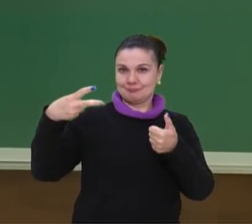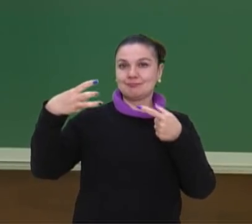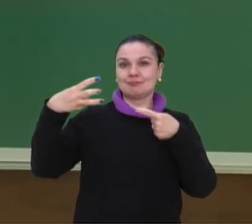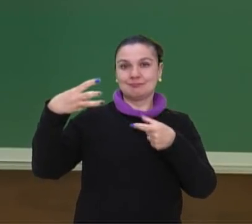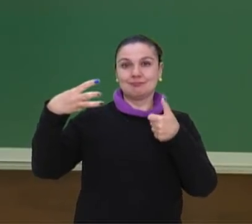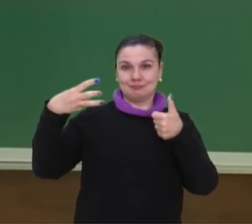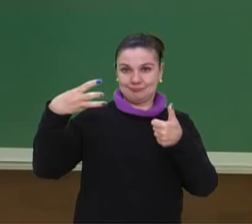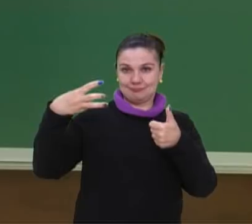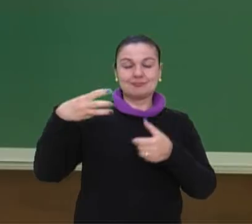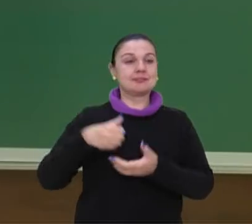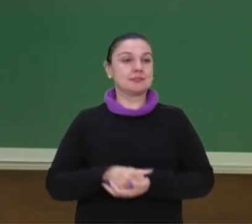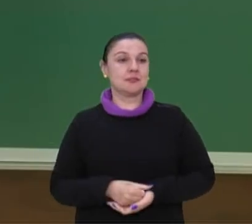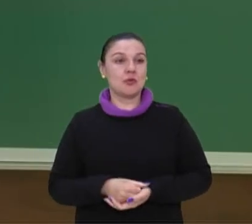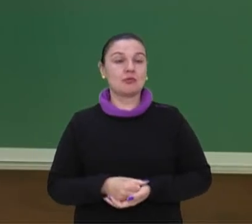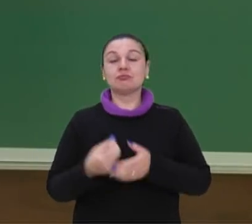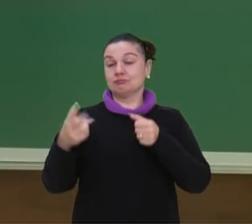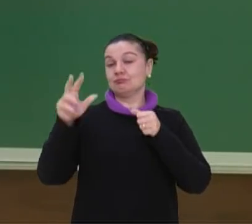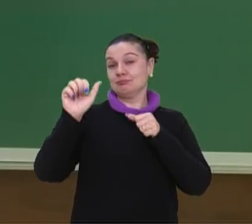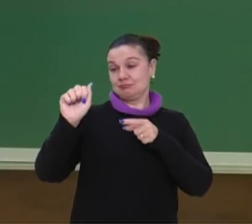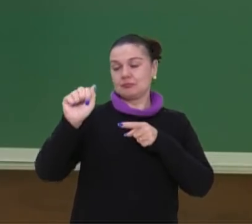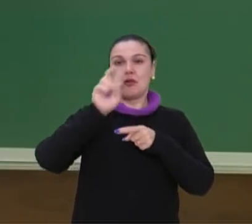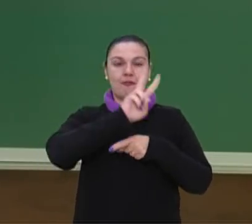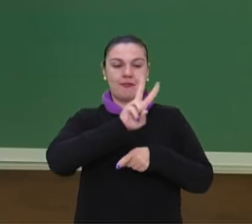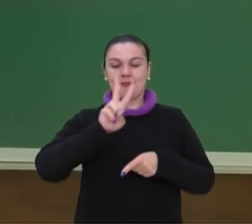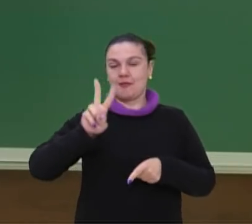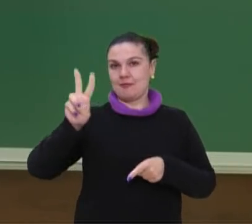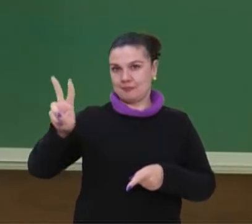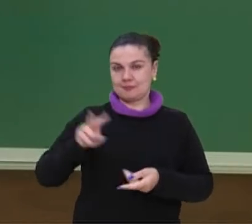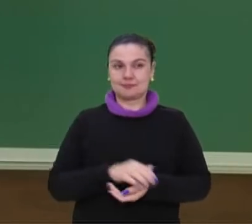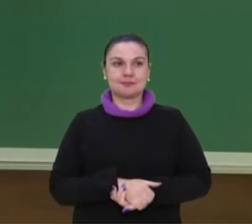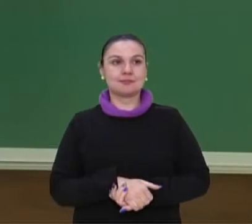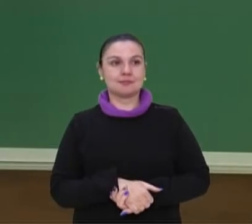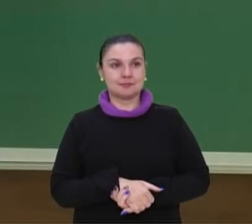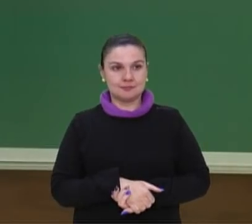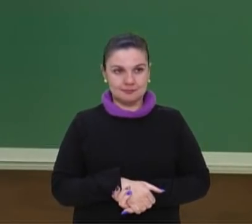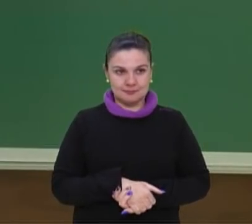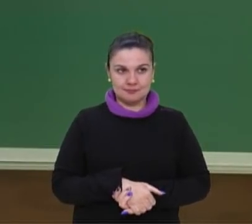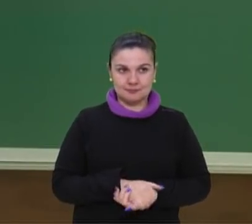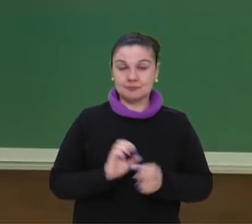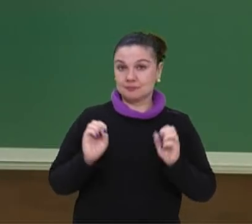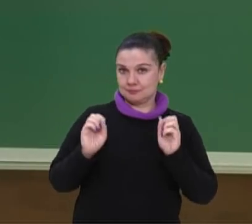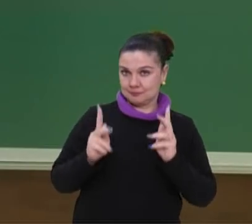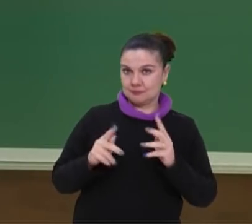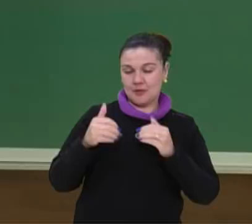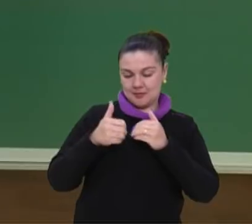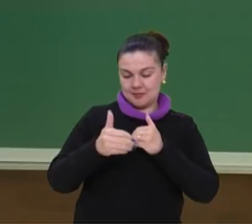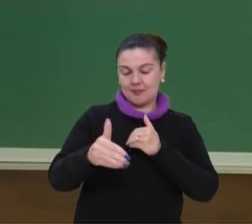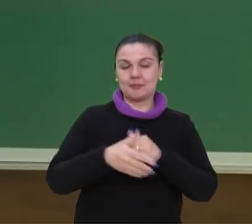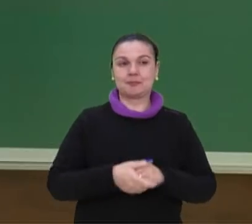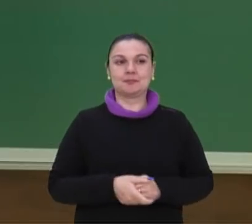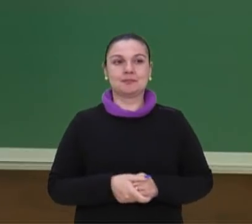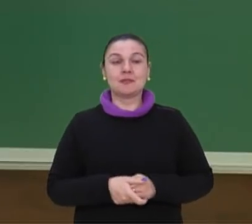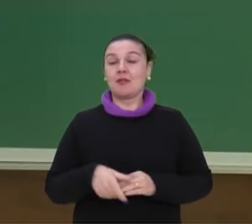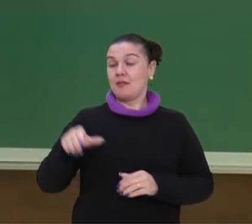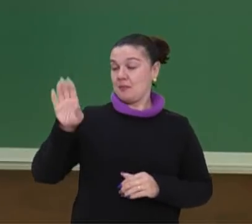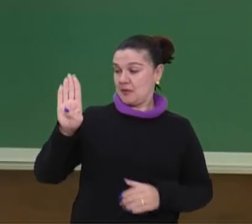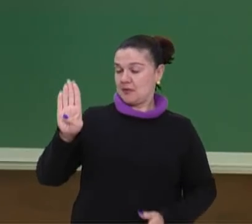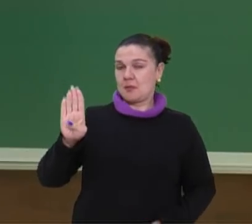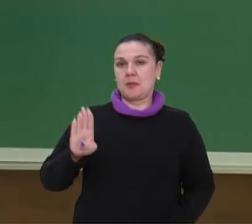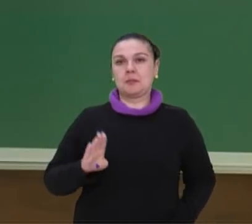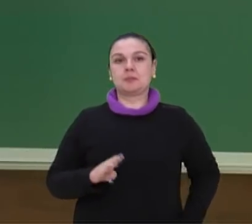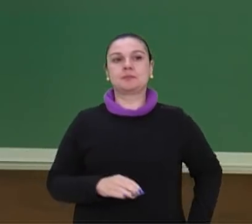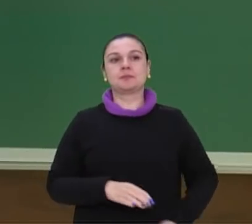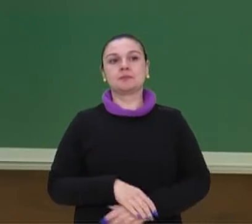o 3 é verdadeiro, vocês vão marcar a letra A, porque é verdadeiro, verdadeiro e verdadeiro. E assim por diante. Letra